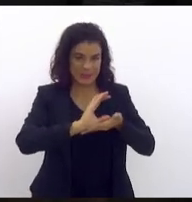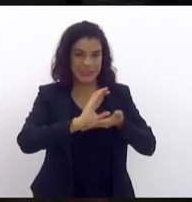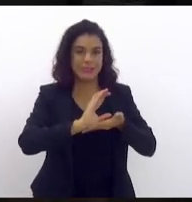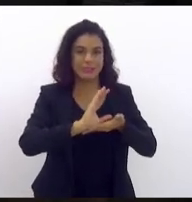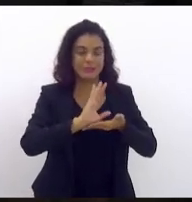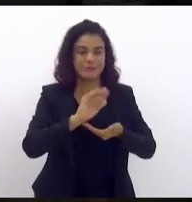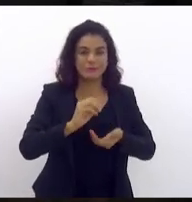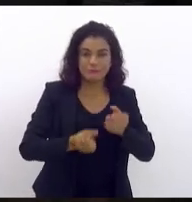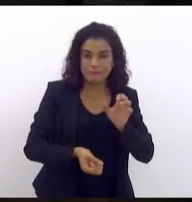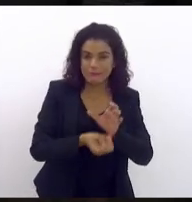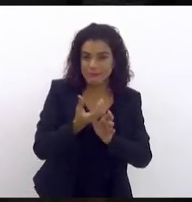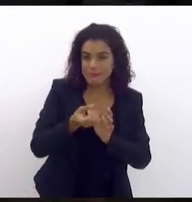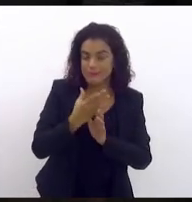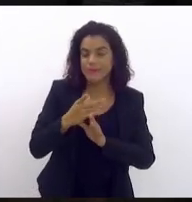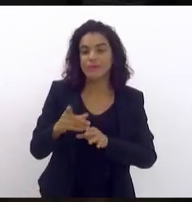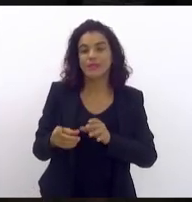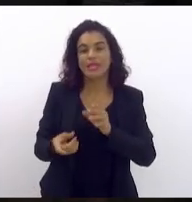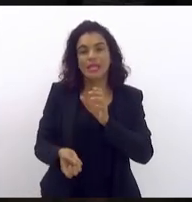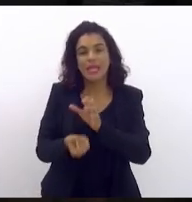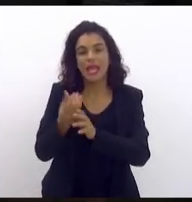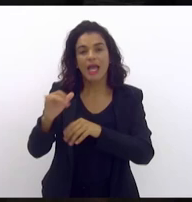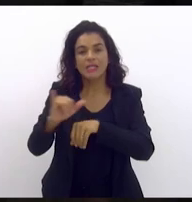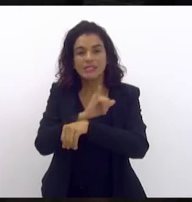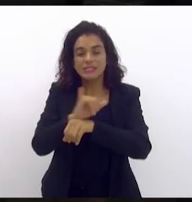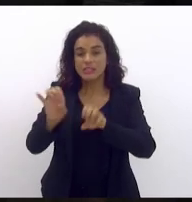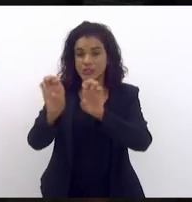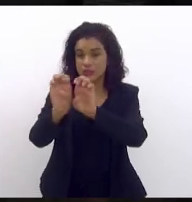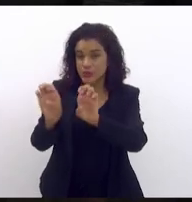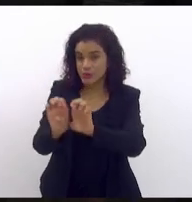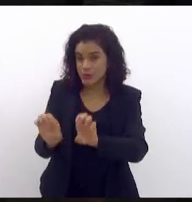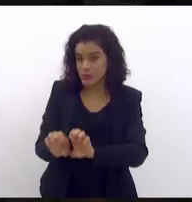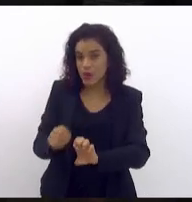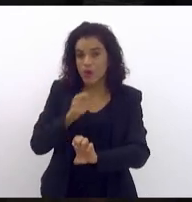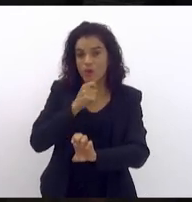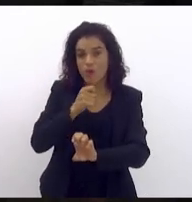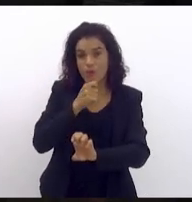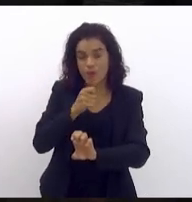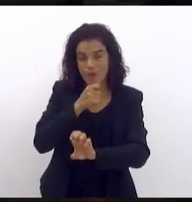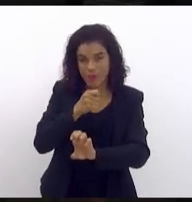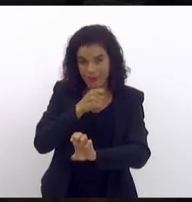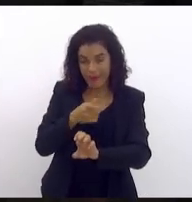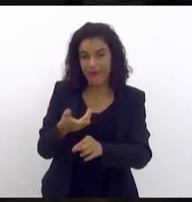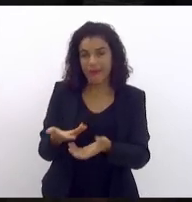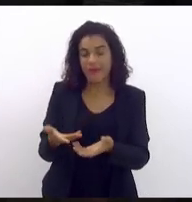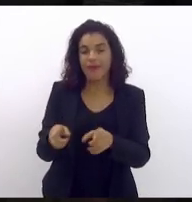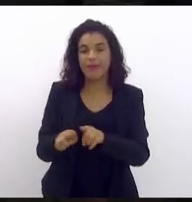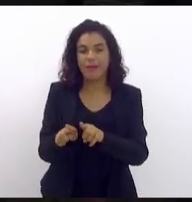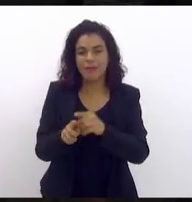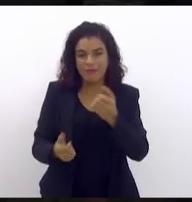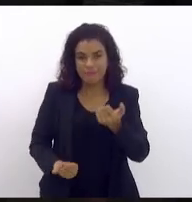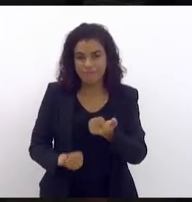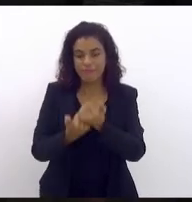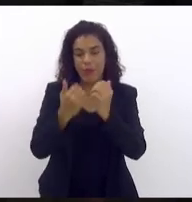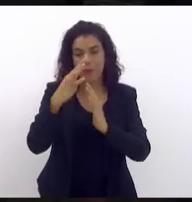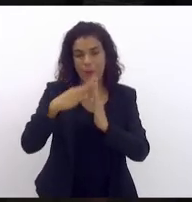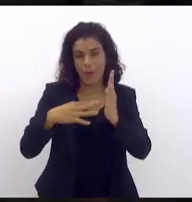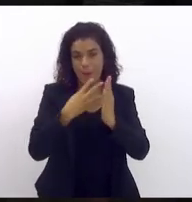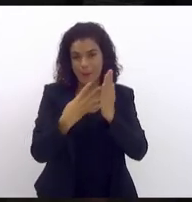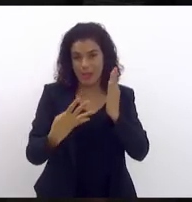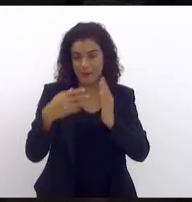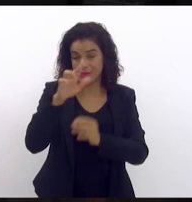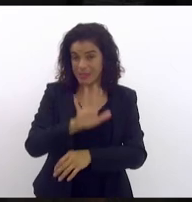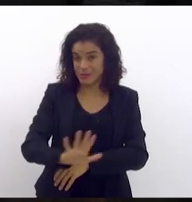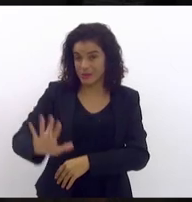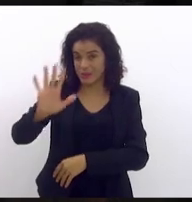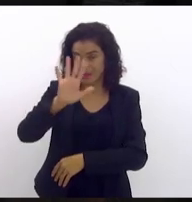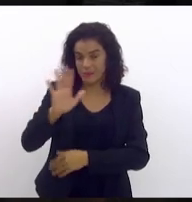estabelecidos estruturar os ainda não existentes e fortalecer o plano estadual da juventude são